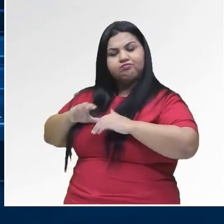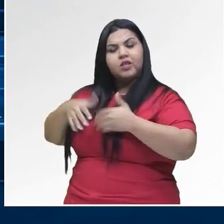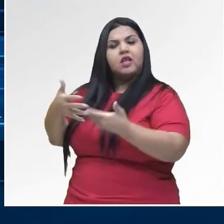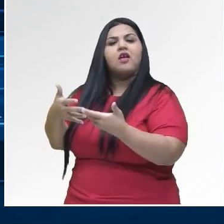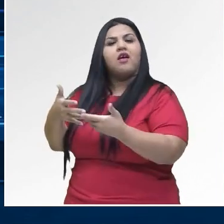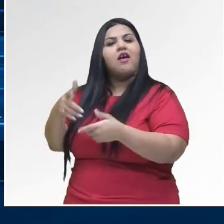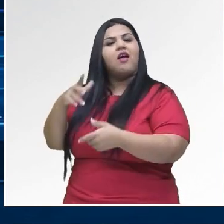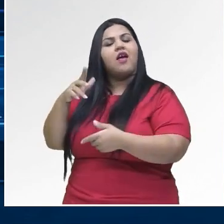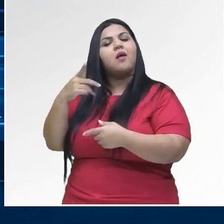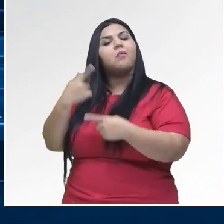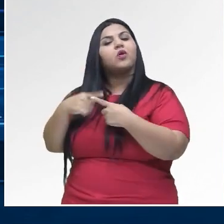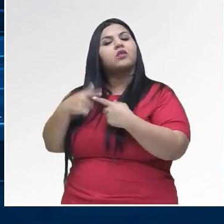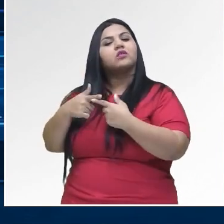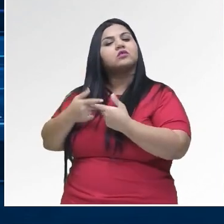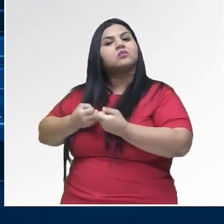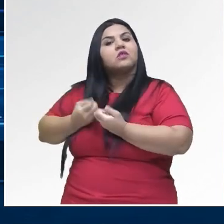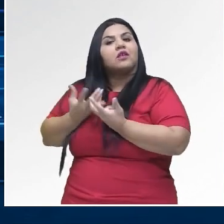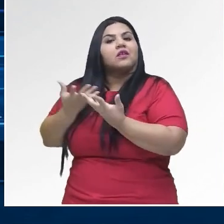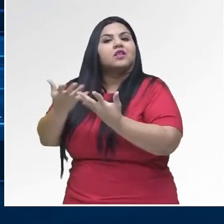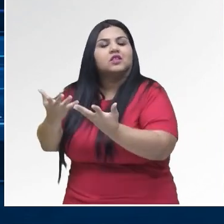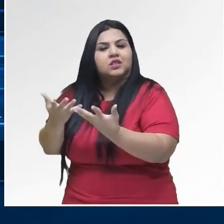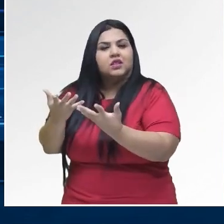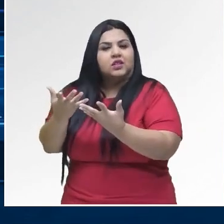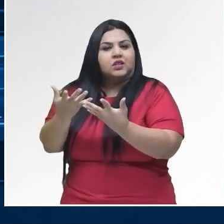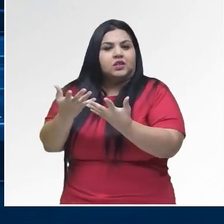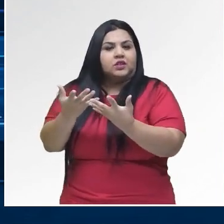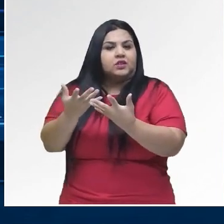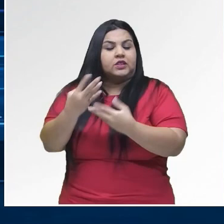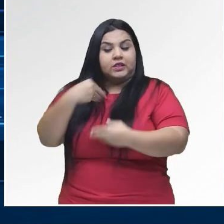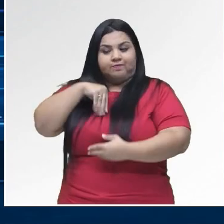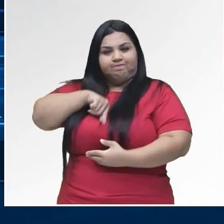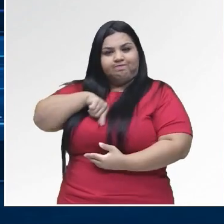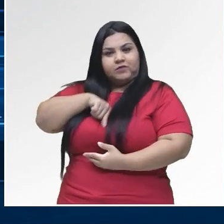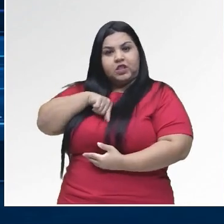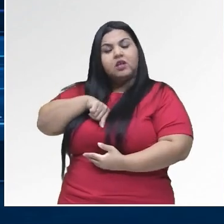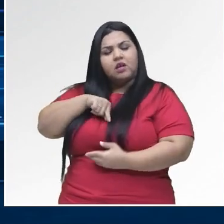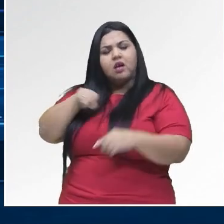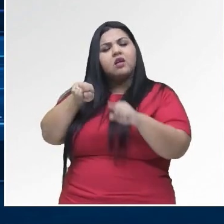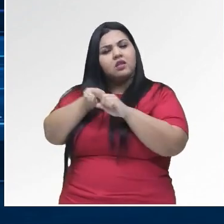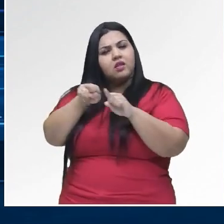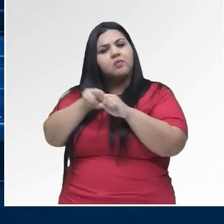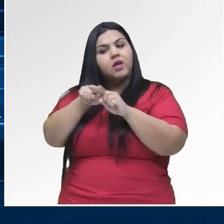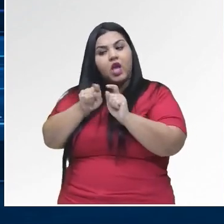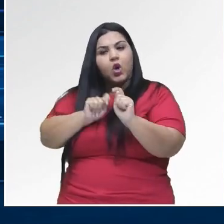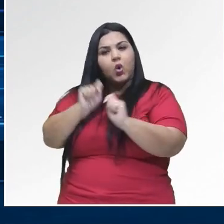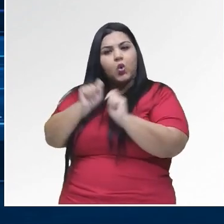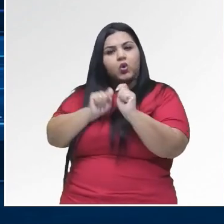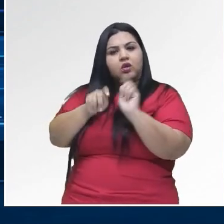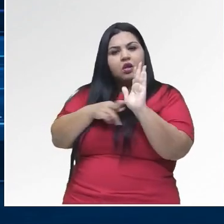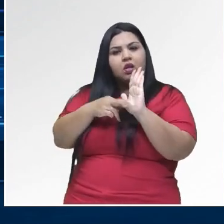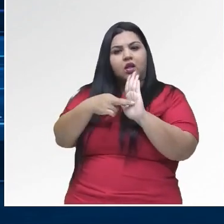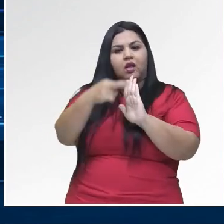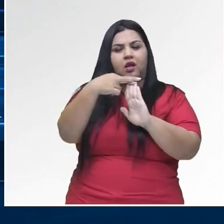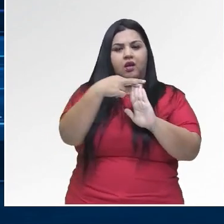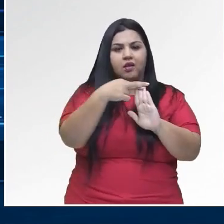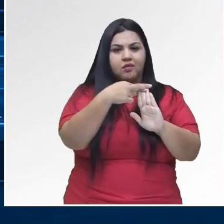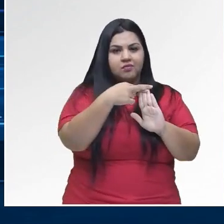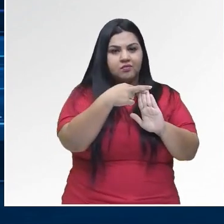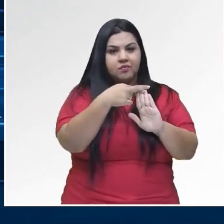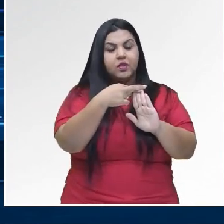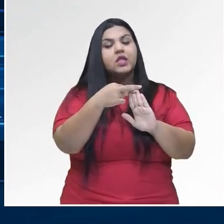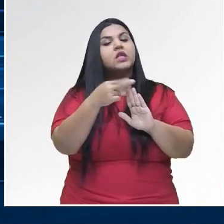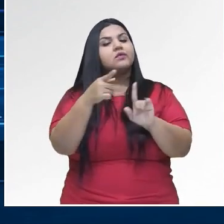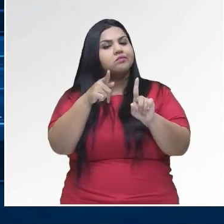Porque nós temos instintos, né? Até os nossos instintos são controlados pelas regras. Até